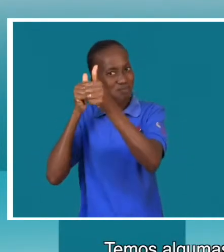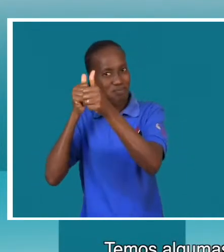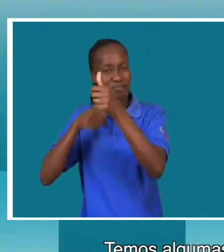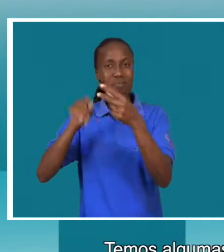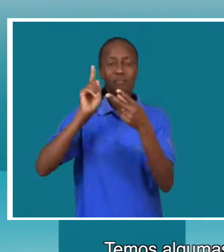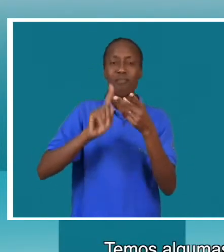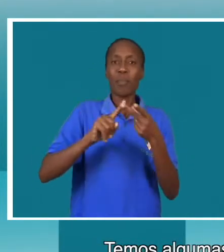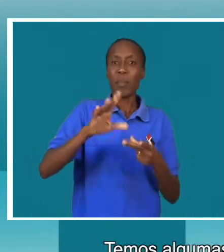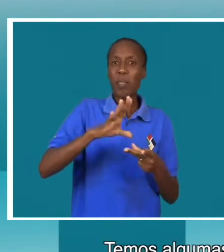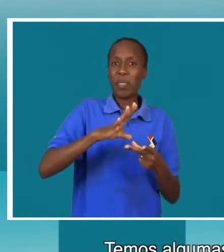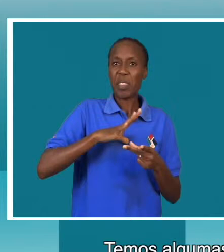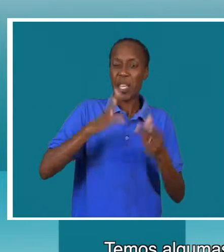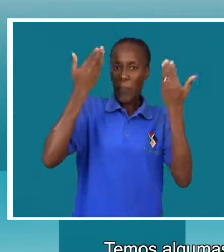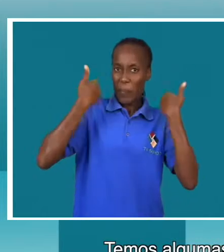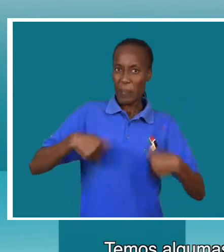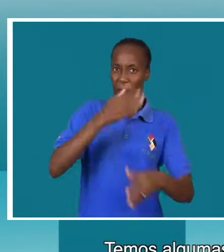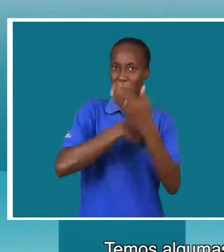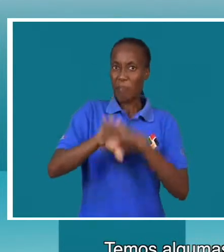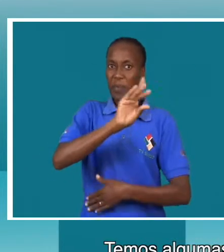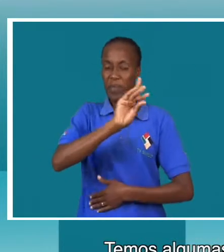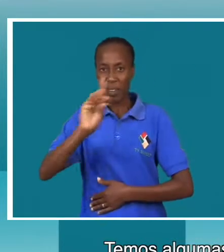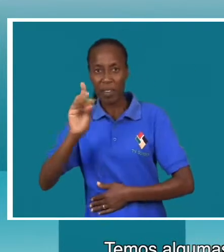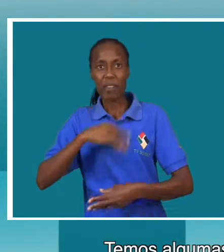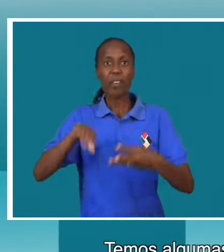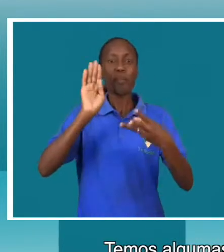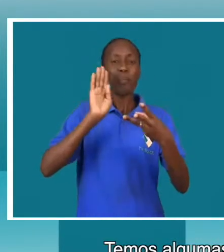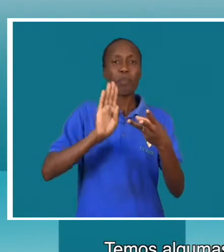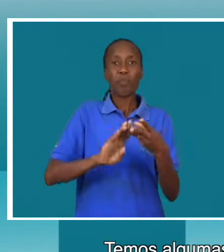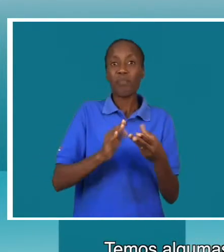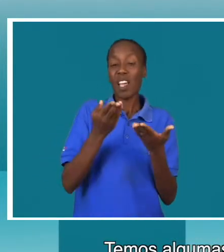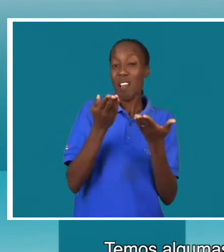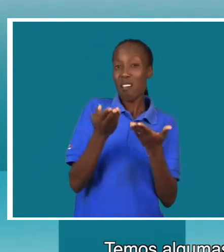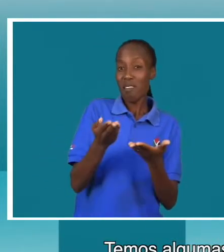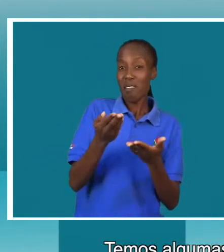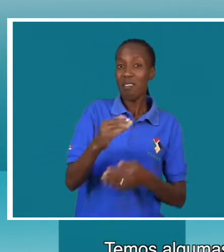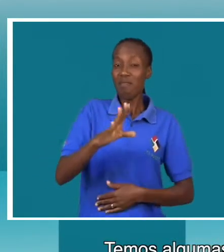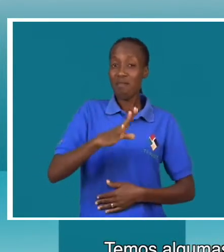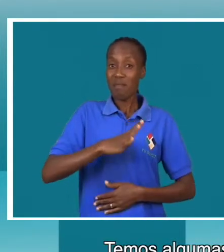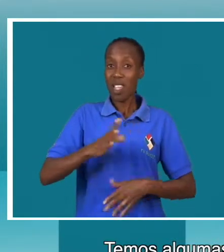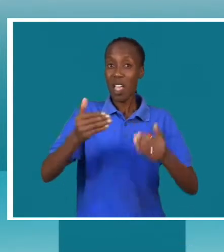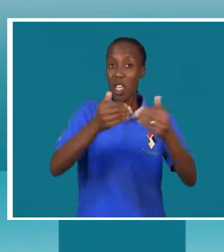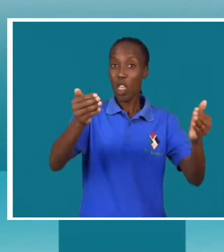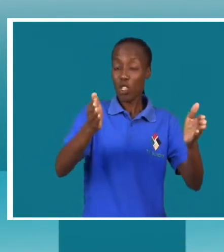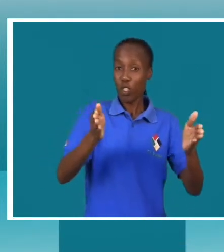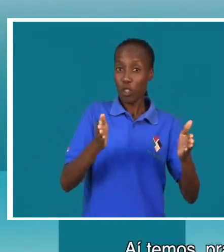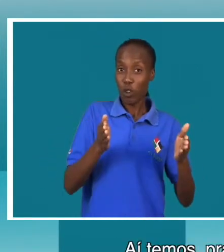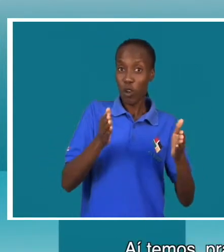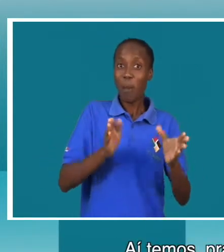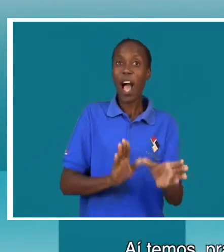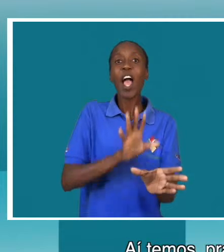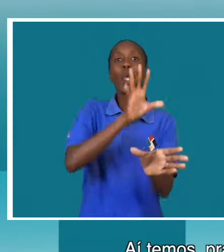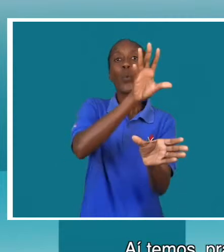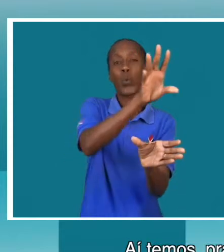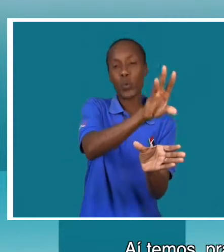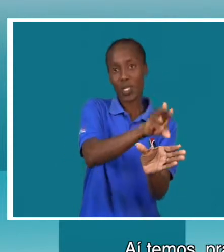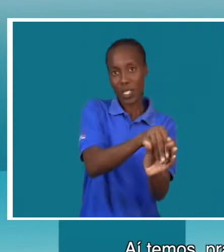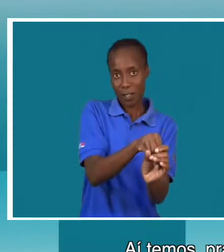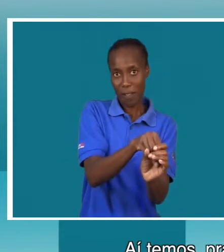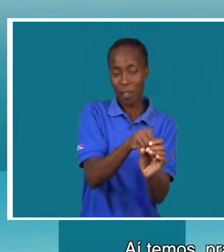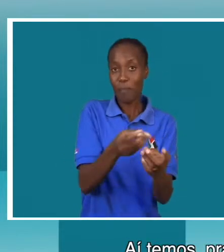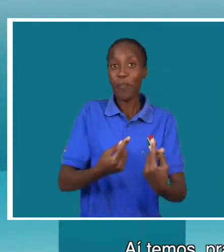crianças com síndrome de Down, intelectual, físico-motora. Aí já temos uma turma